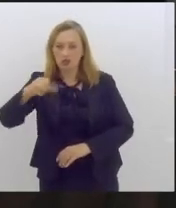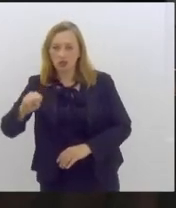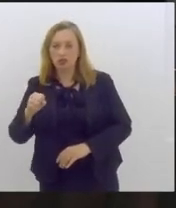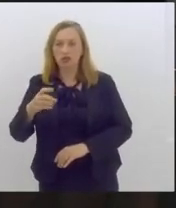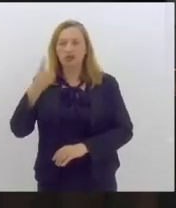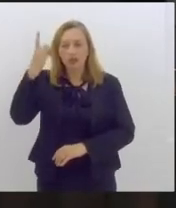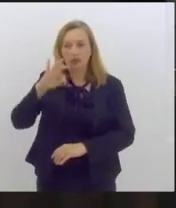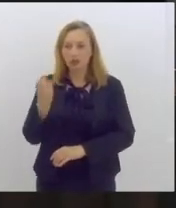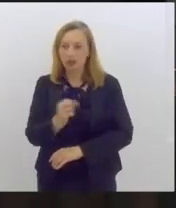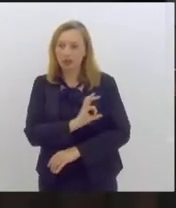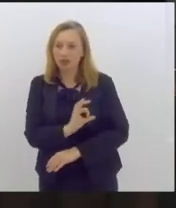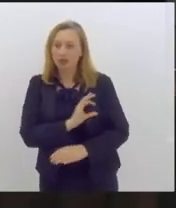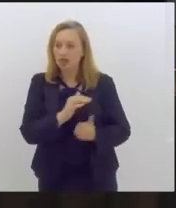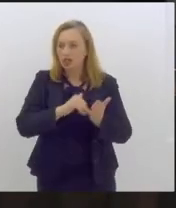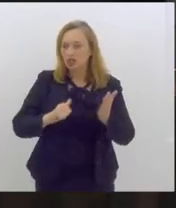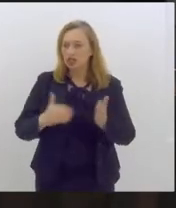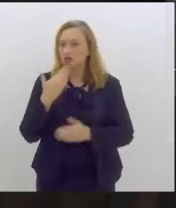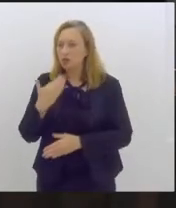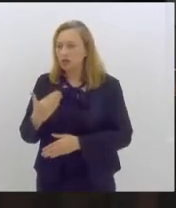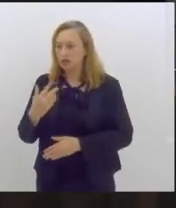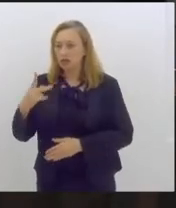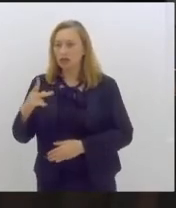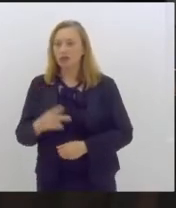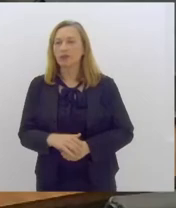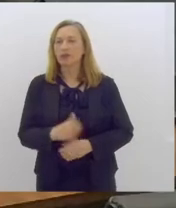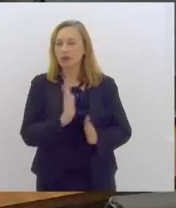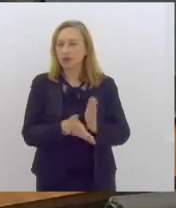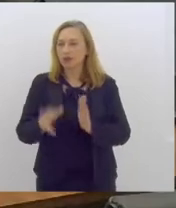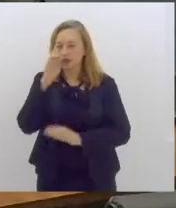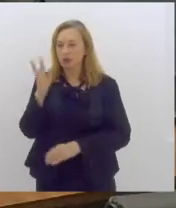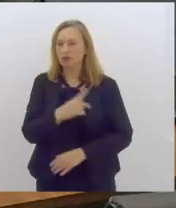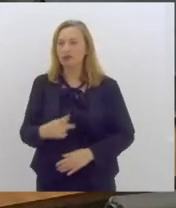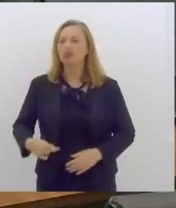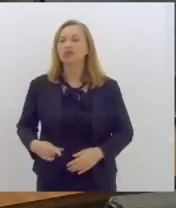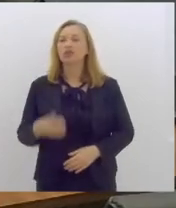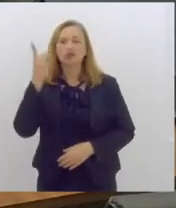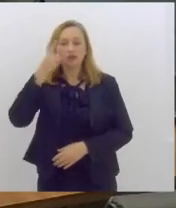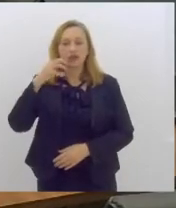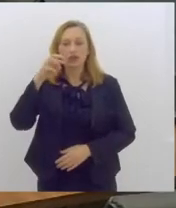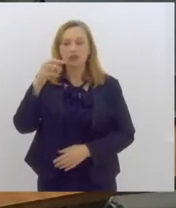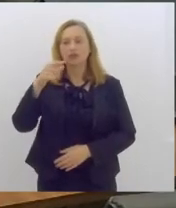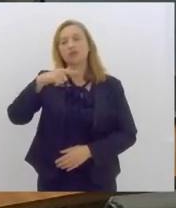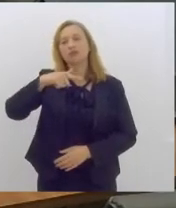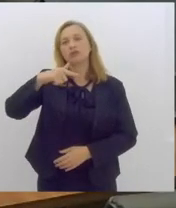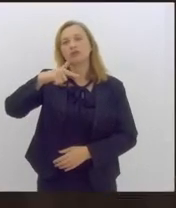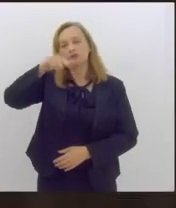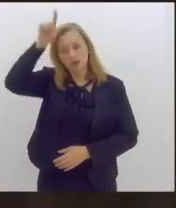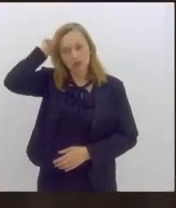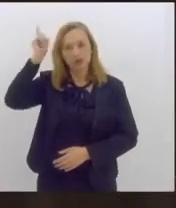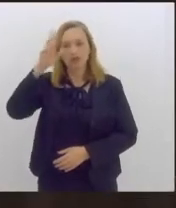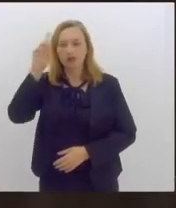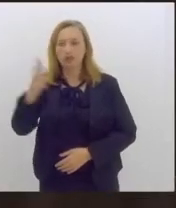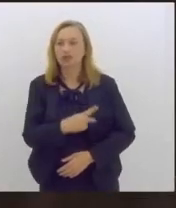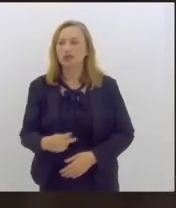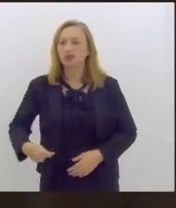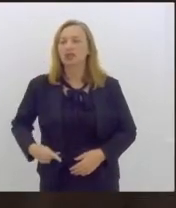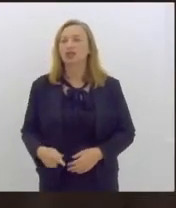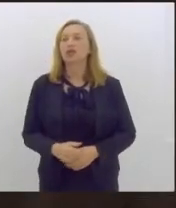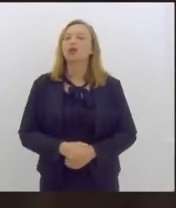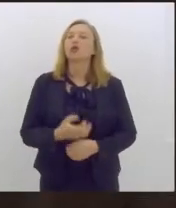autoria da deputada Martha Rocha na retirada a pedido da autora questão de ótica precisão de um adaptador Municipal seu presidente